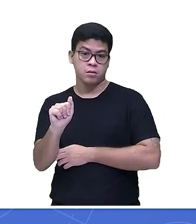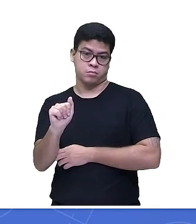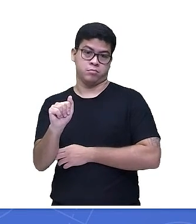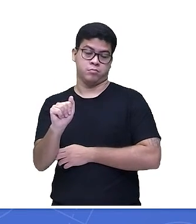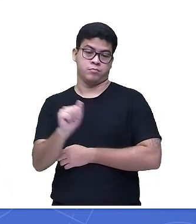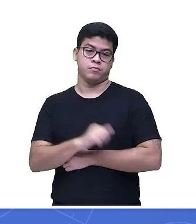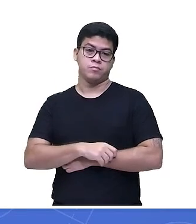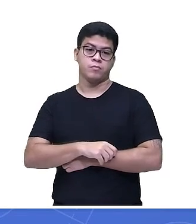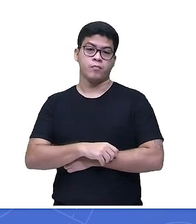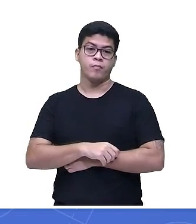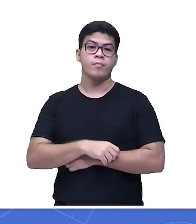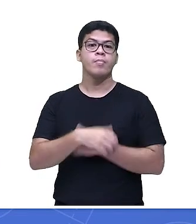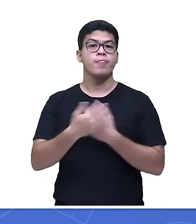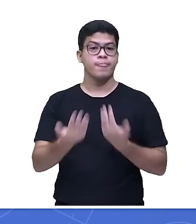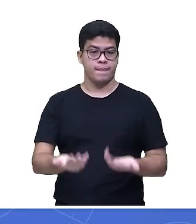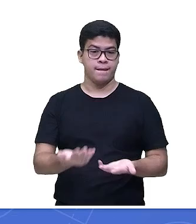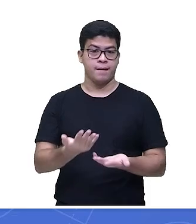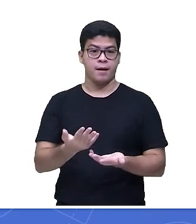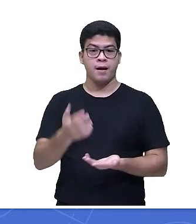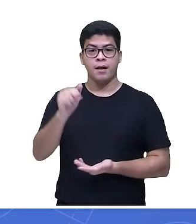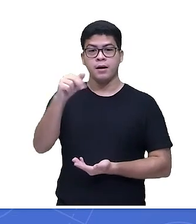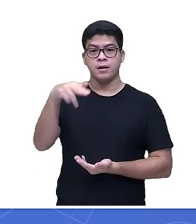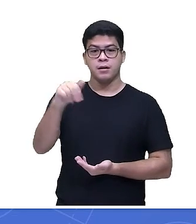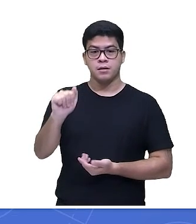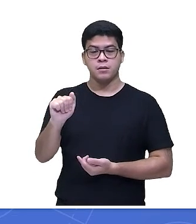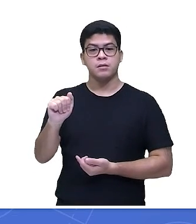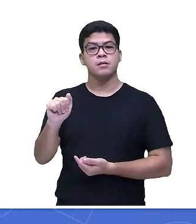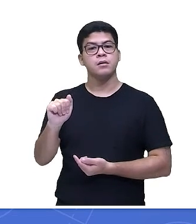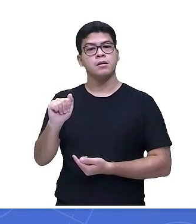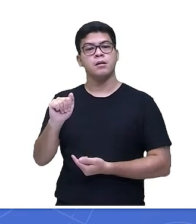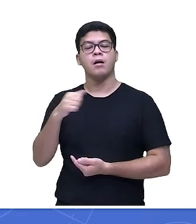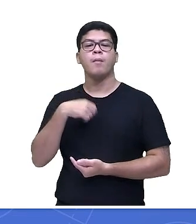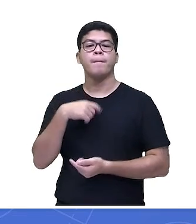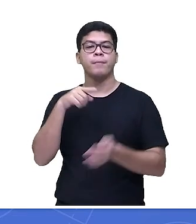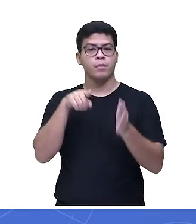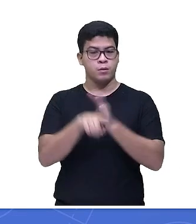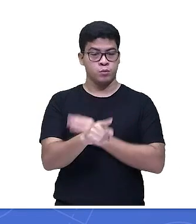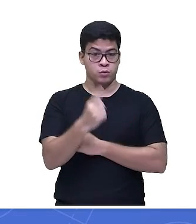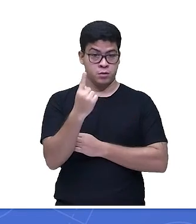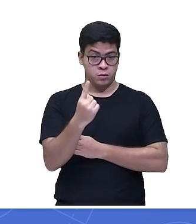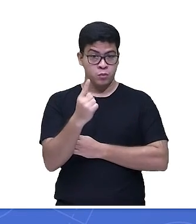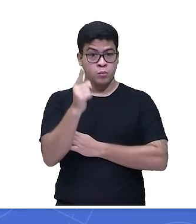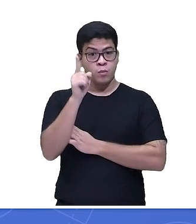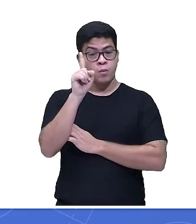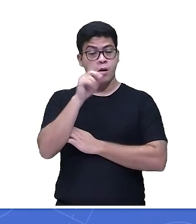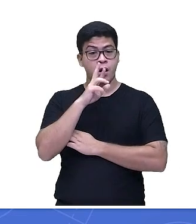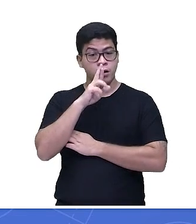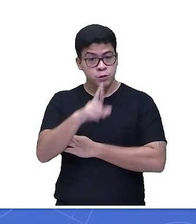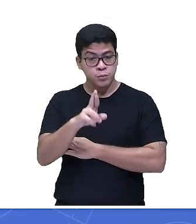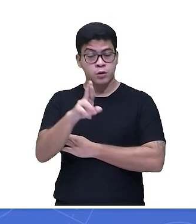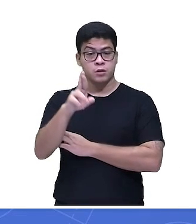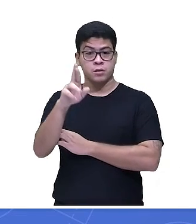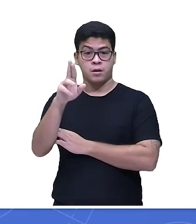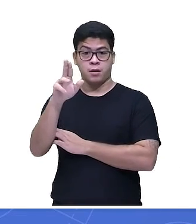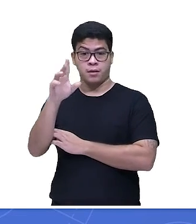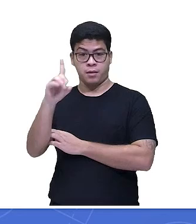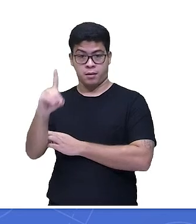faltando a segunda, gente. A segunda é bem fácil, né? Vamos lá. Então, eu acho que